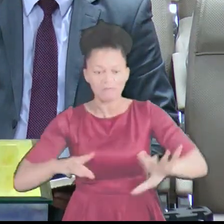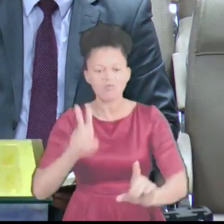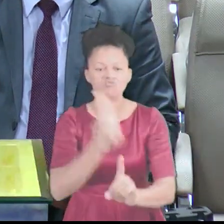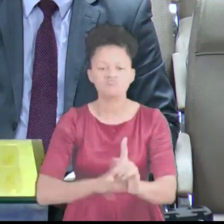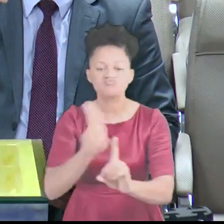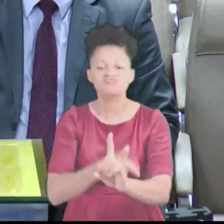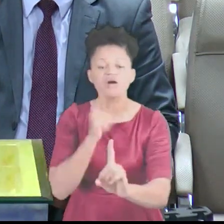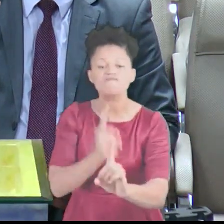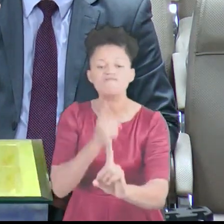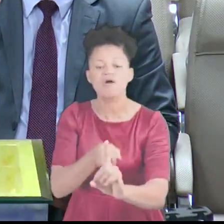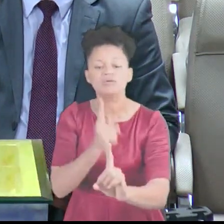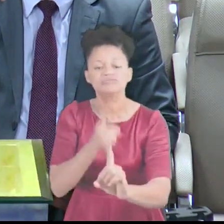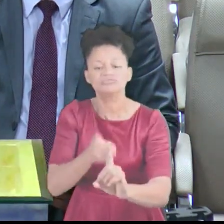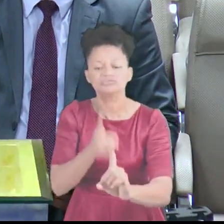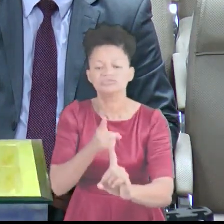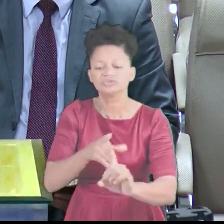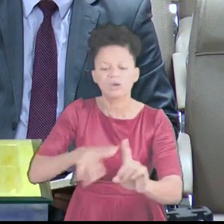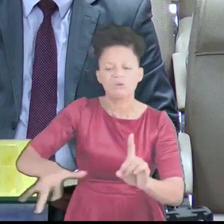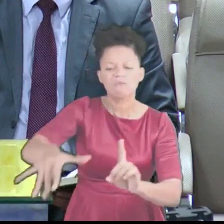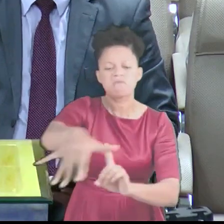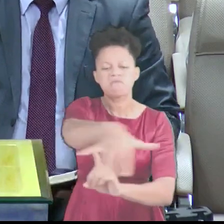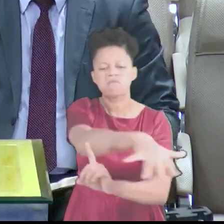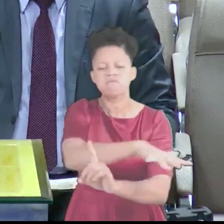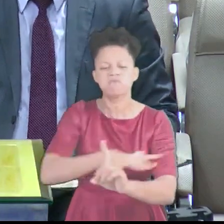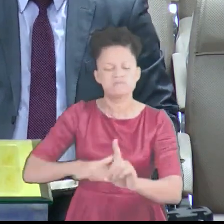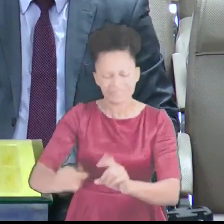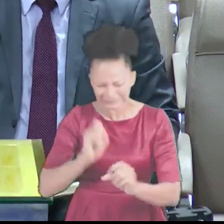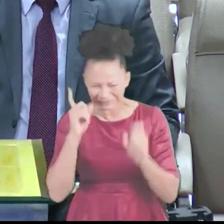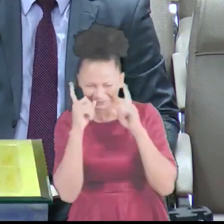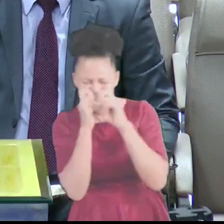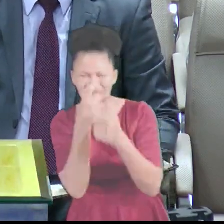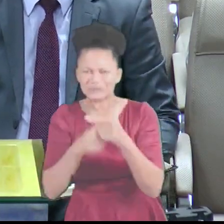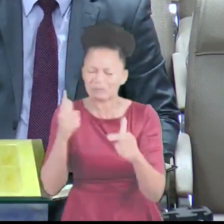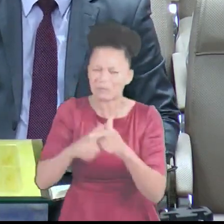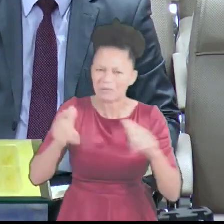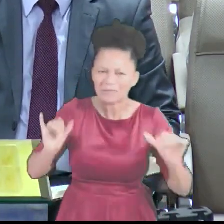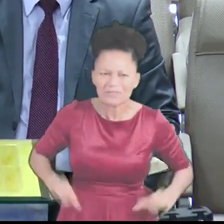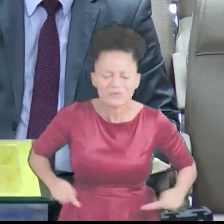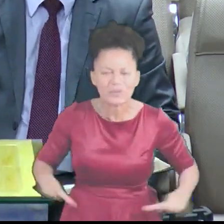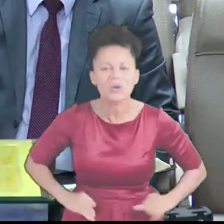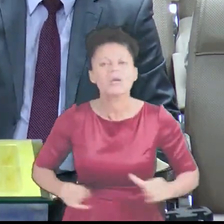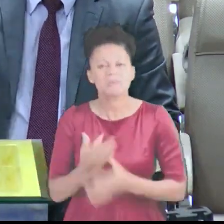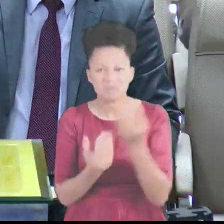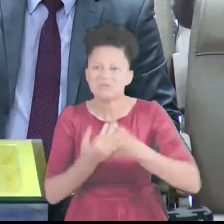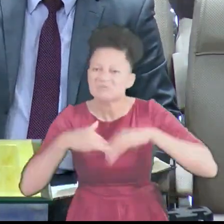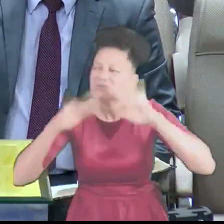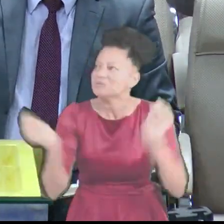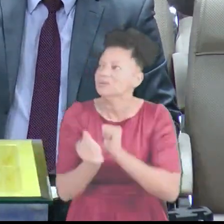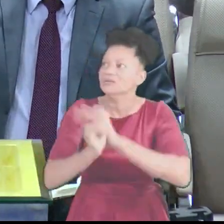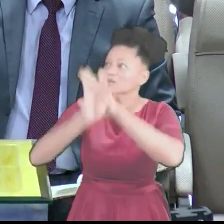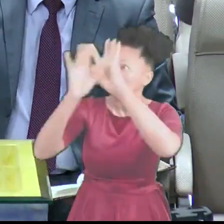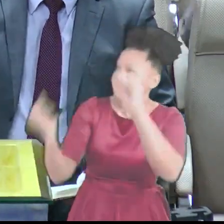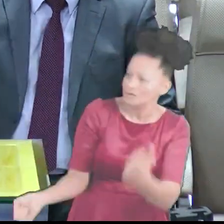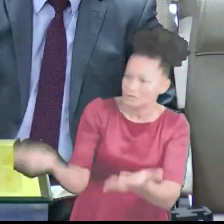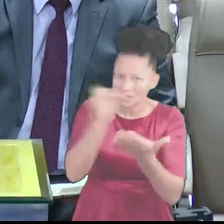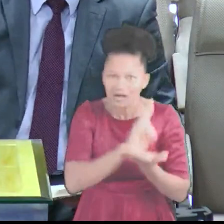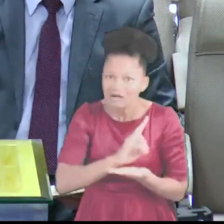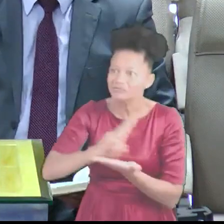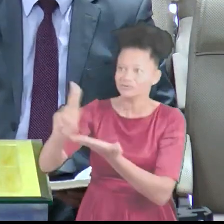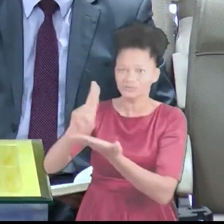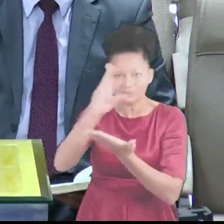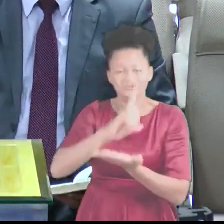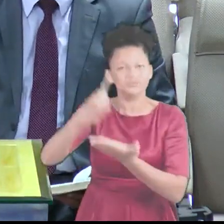usar você no meio desta adversidade. Quem pode levantar a mão e glorificar o nome do Deus dos céus?